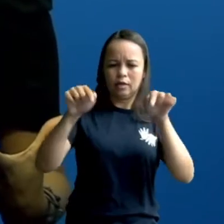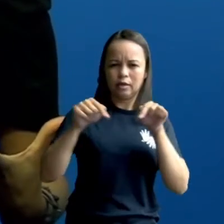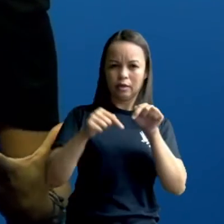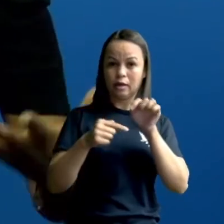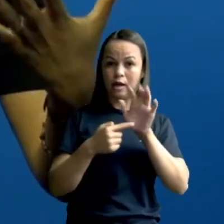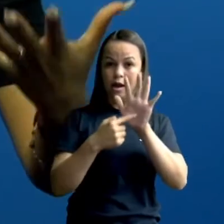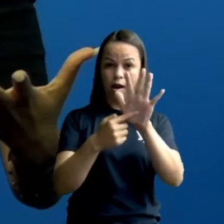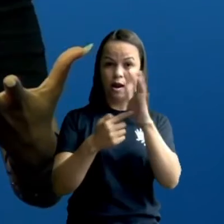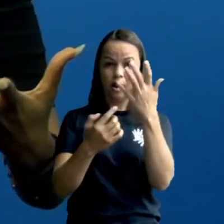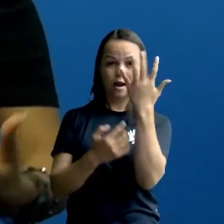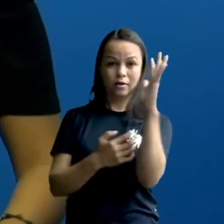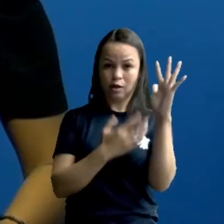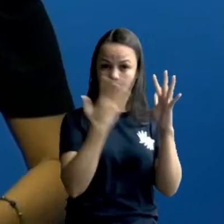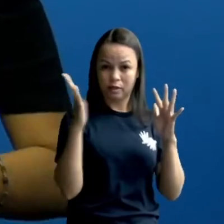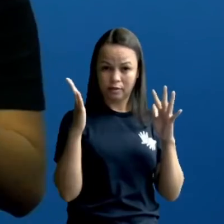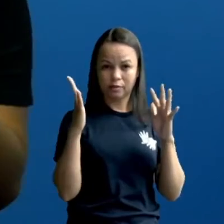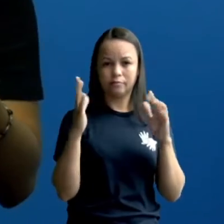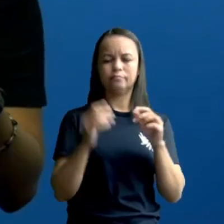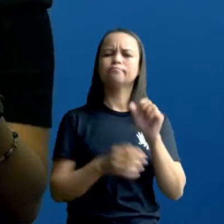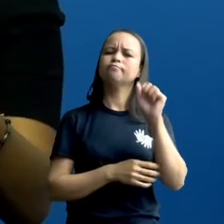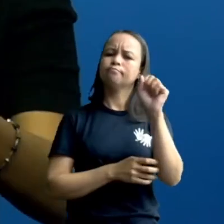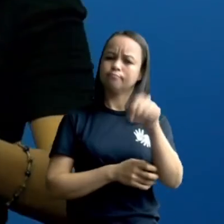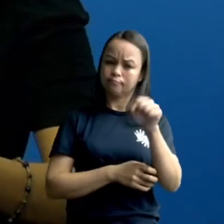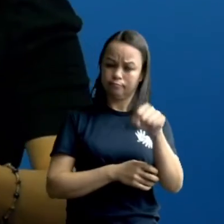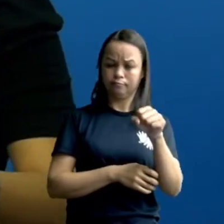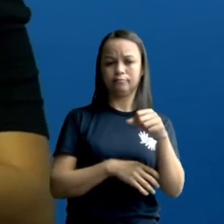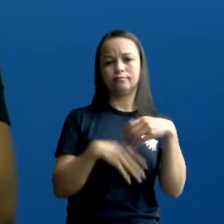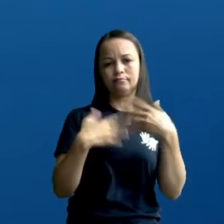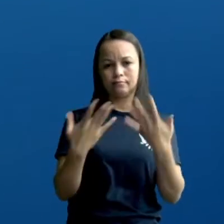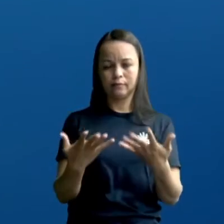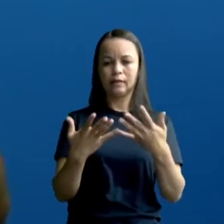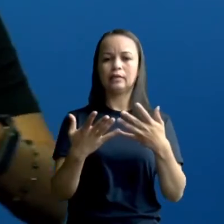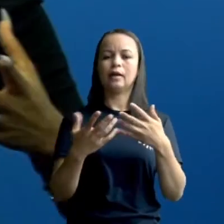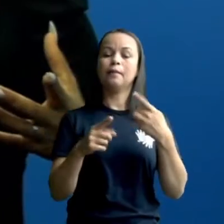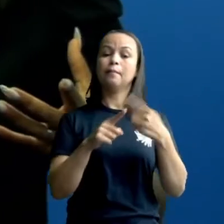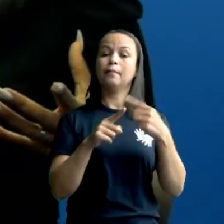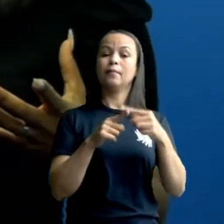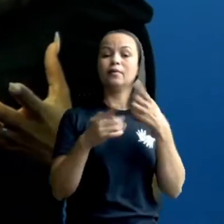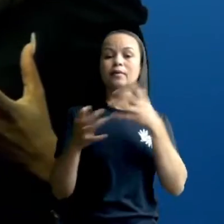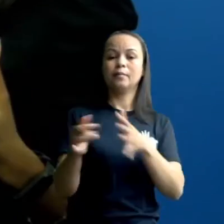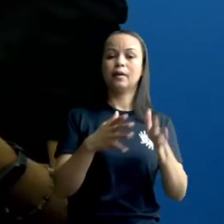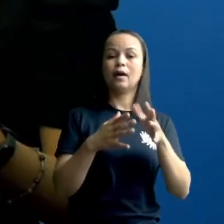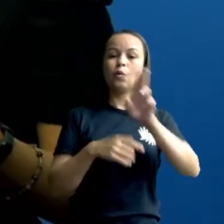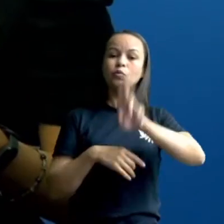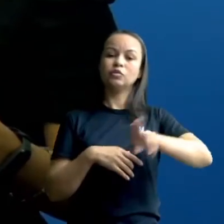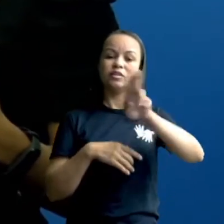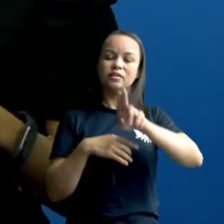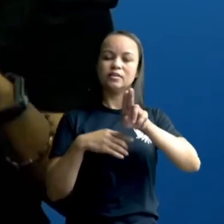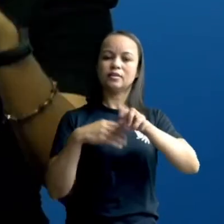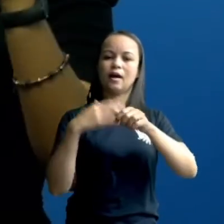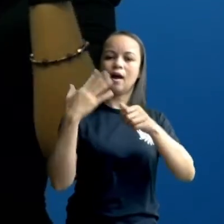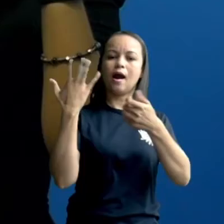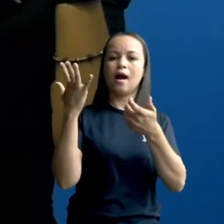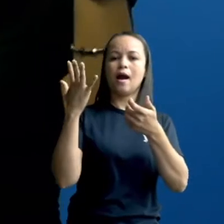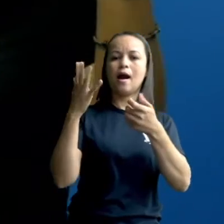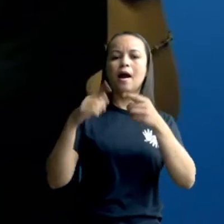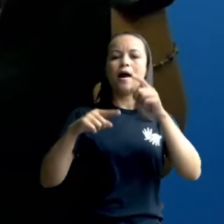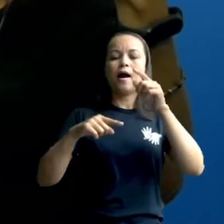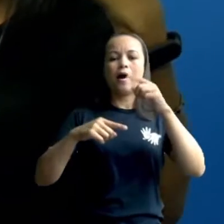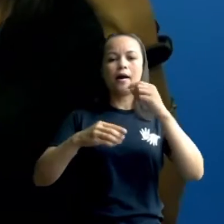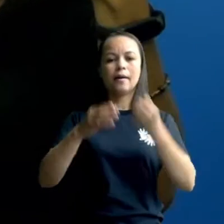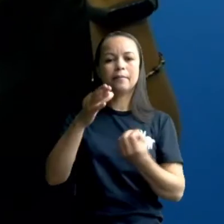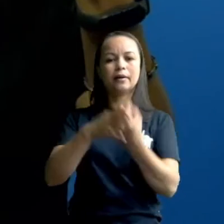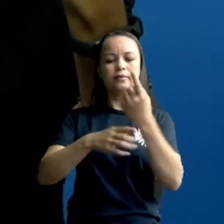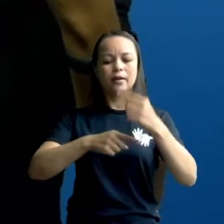ali? Sim, até porque para se fazer os móveis você teve que utilizar uma matéria-prima e essa matéria-prima